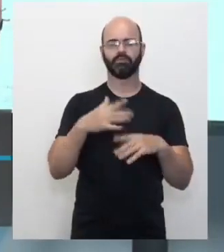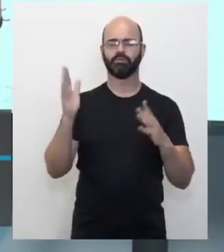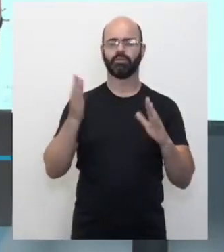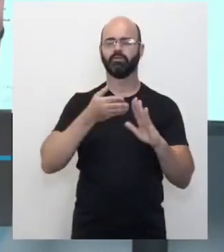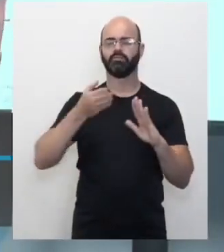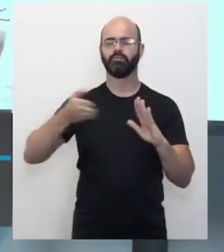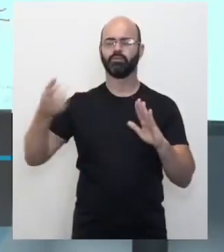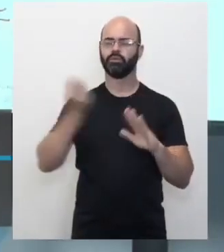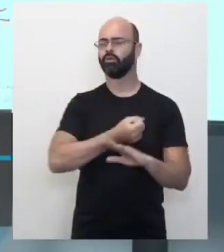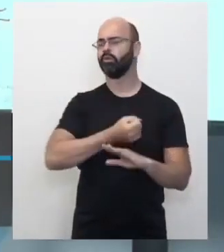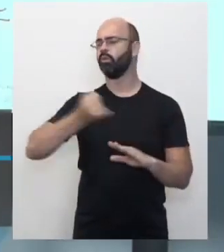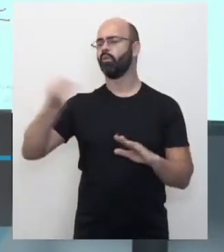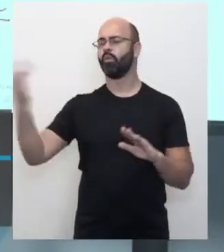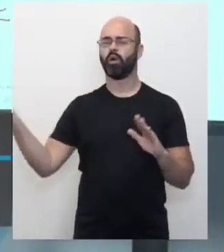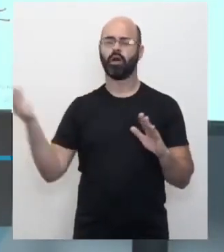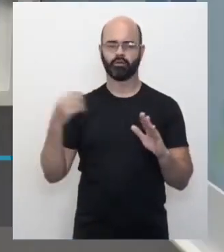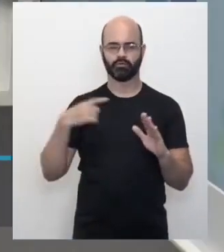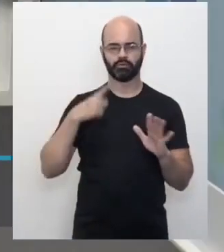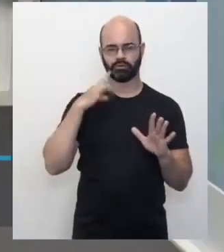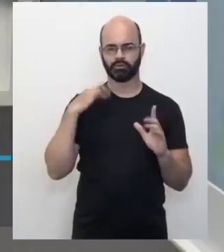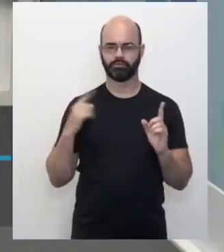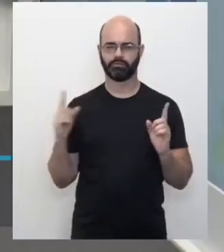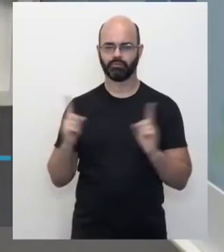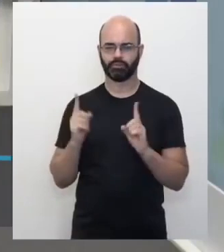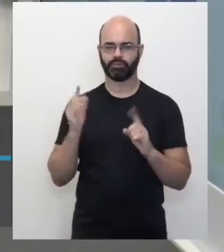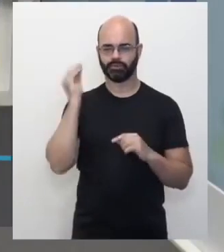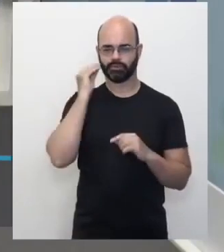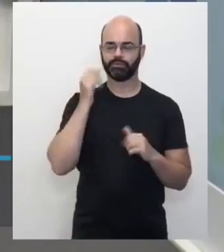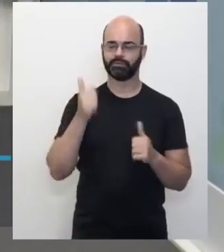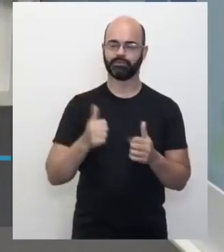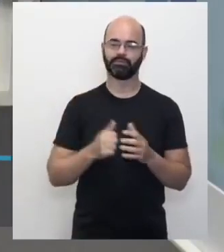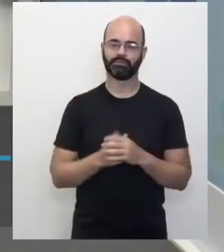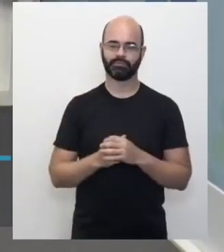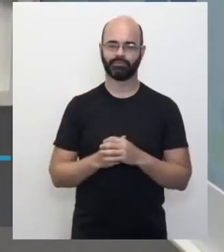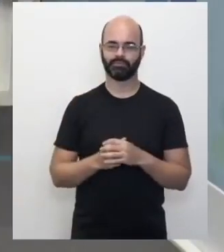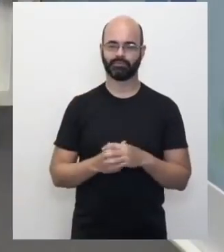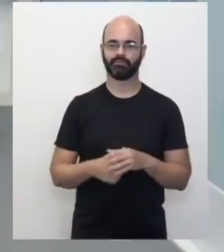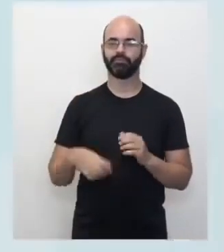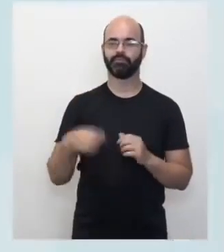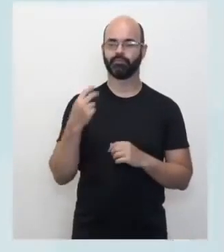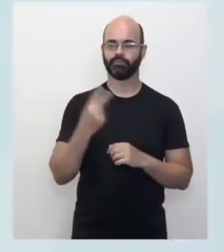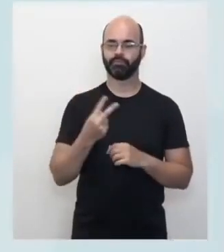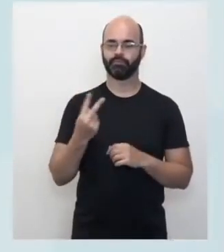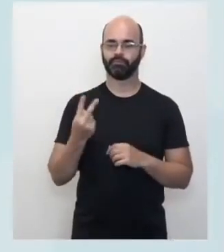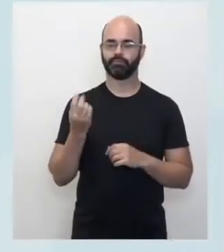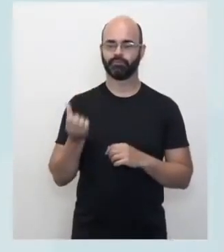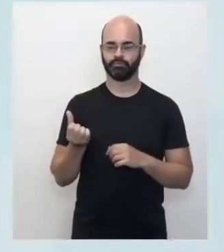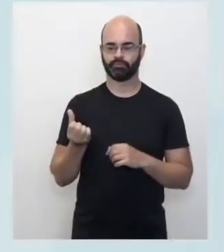apareceram na sua calculadora, que aí eu aproximo. Okay. Pode ser? Tá bom, vai lá.